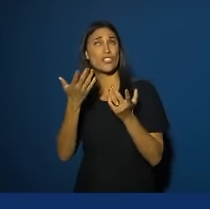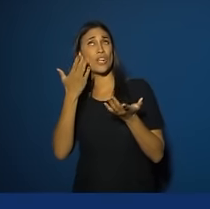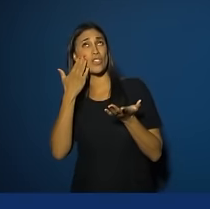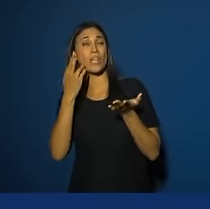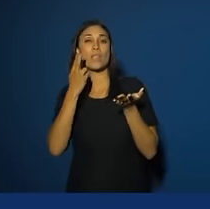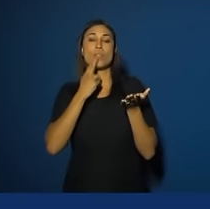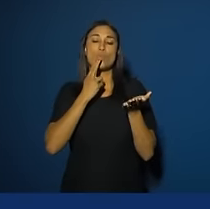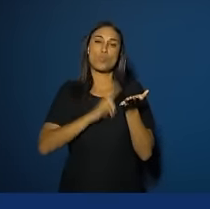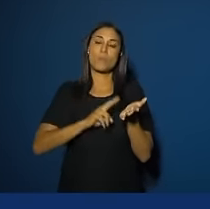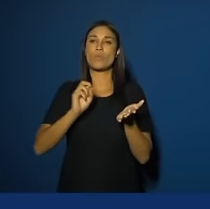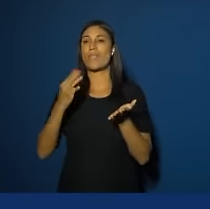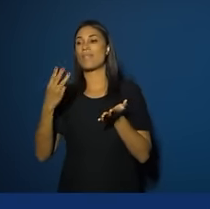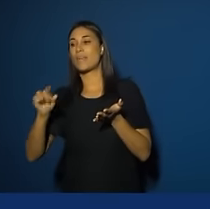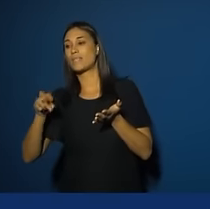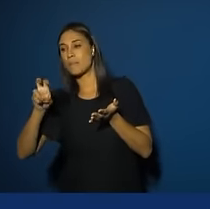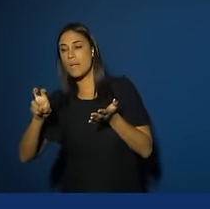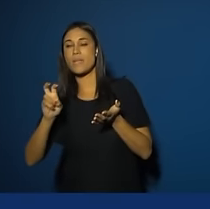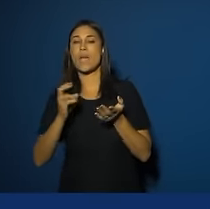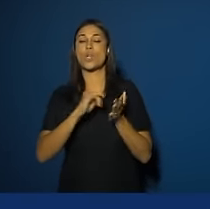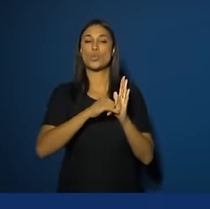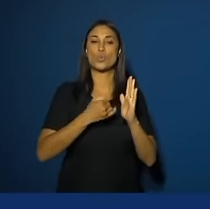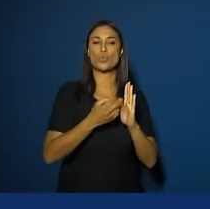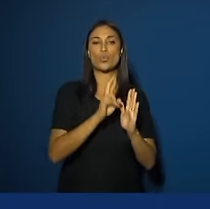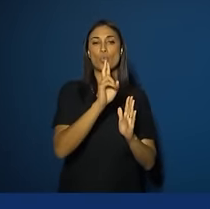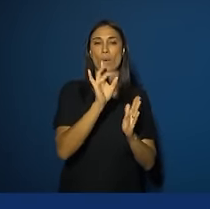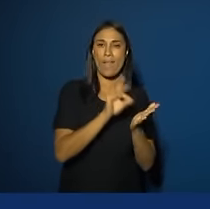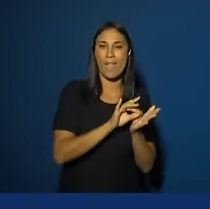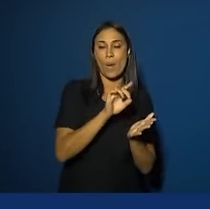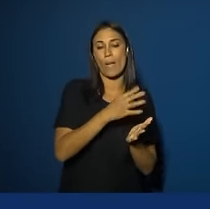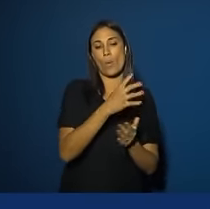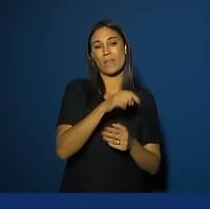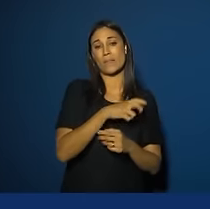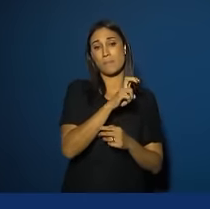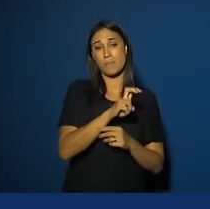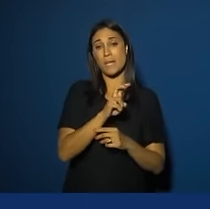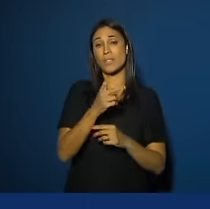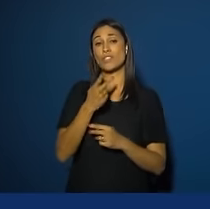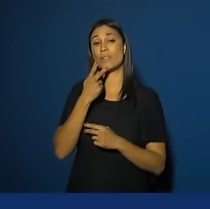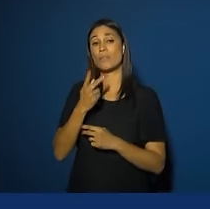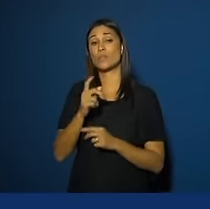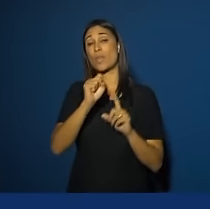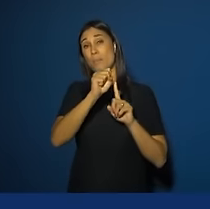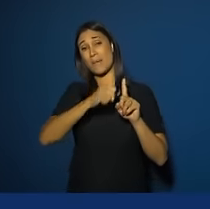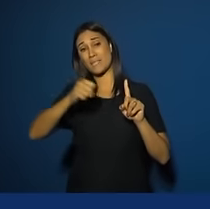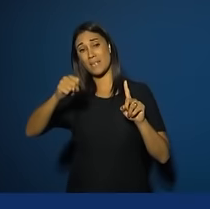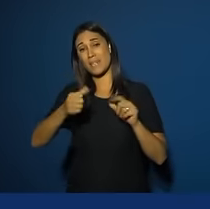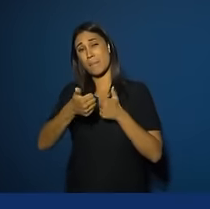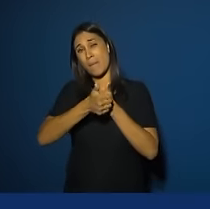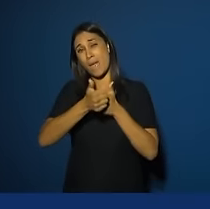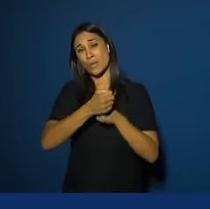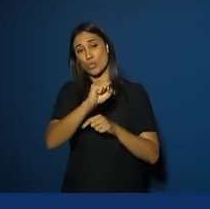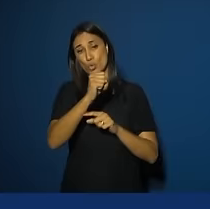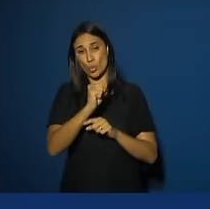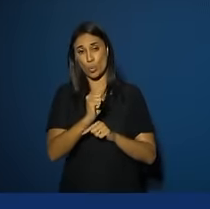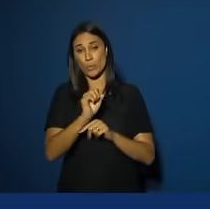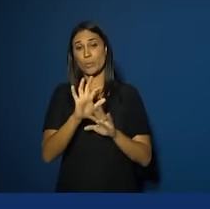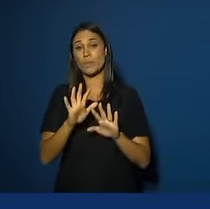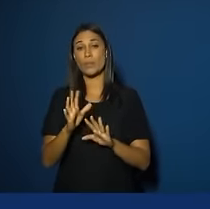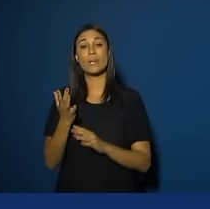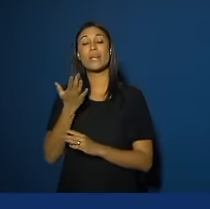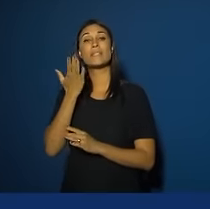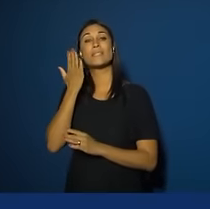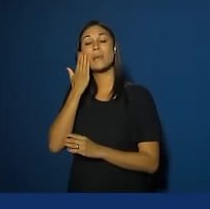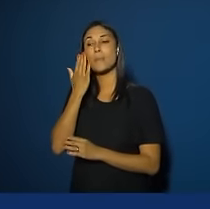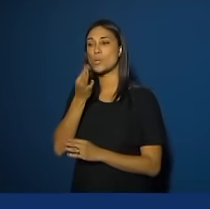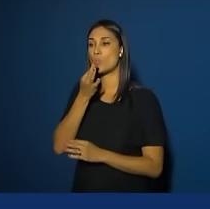expectativa é 3,5, que o juro real neutro é 4,5, a gente estaria falando de uma Selic terminal mais próxima de 8. E aí eu queria ouvir a sua